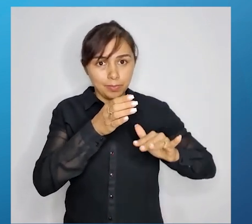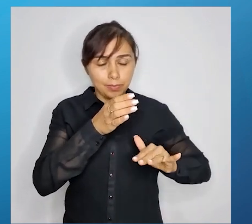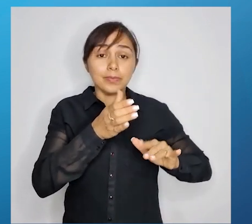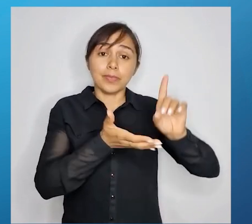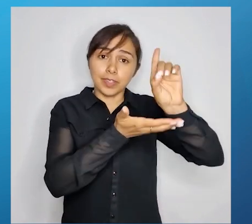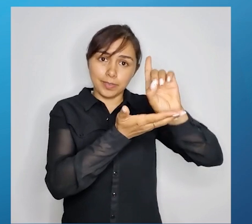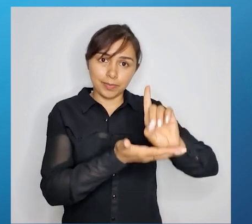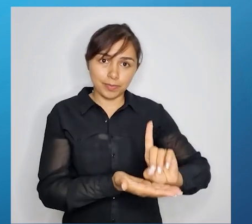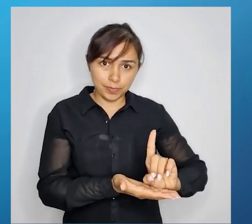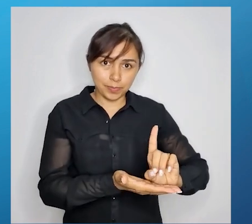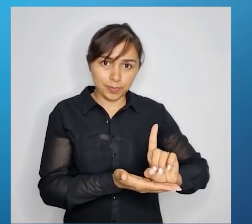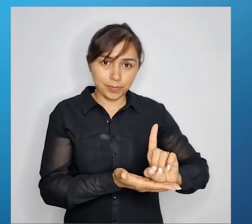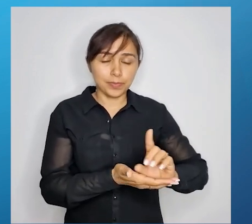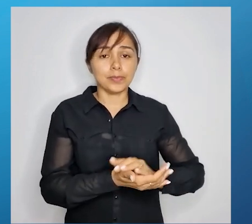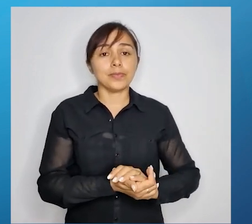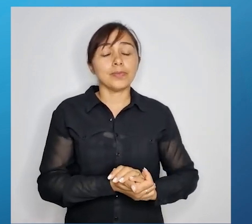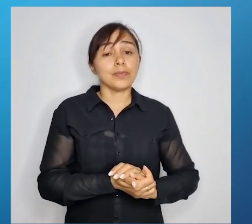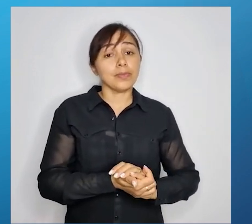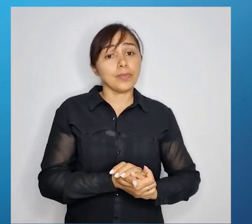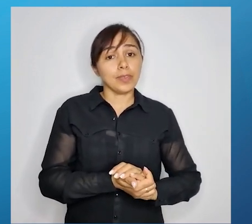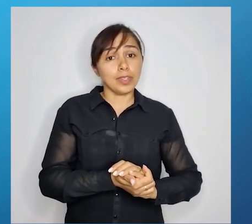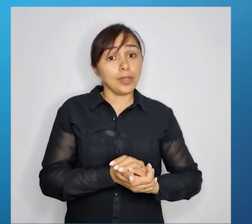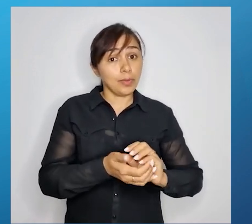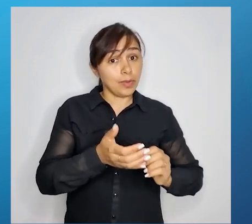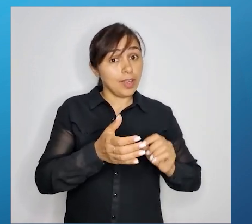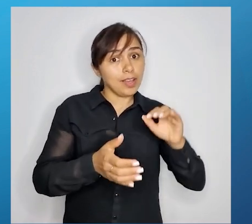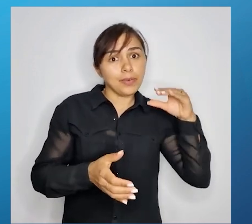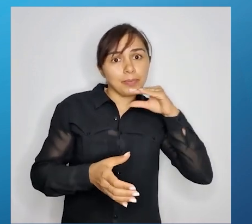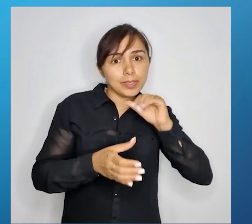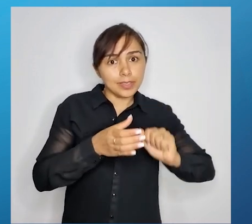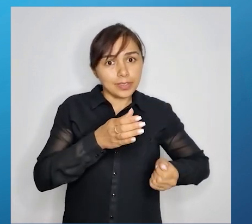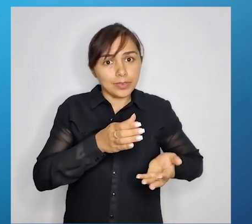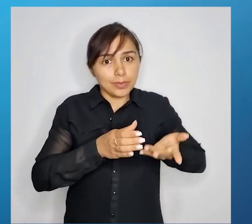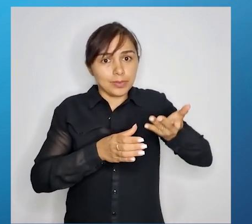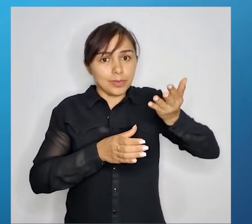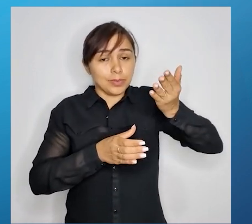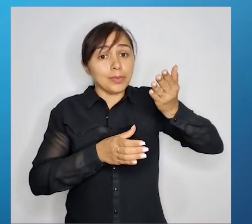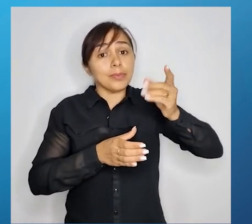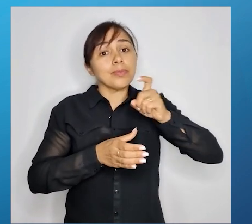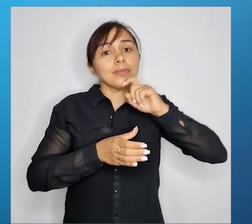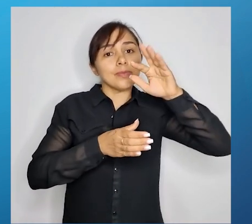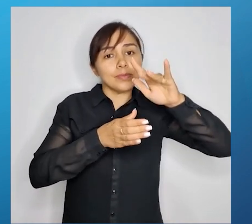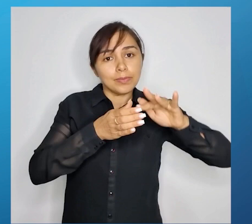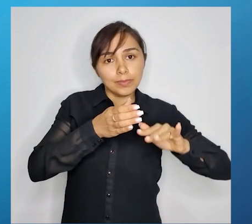densidade. A menos densa sobe e a mais densa desce.